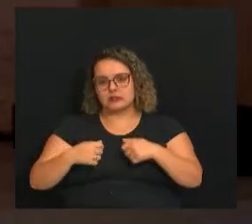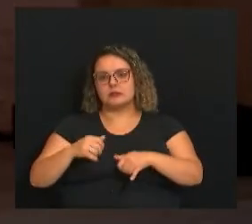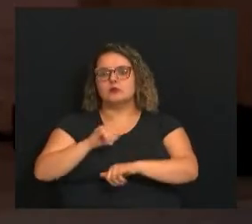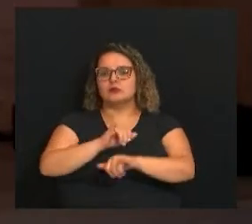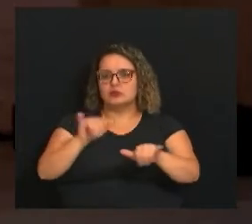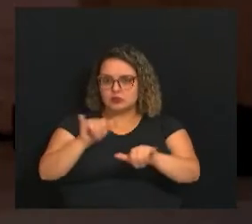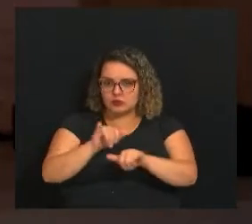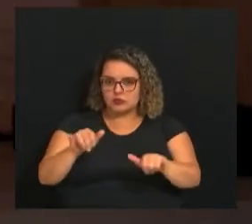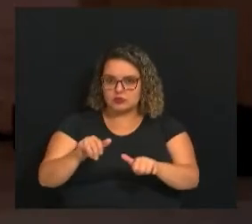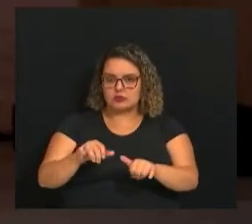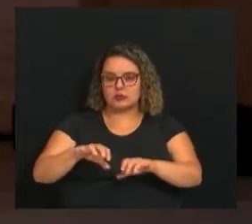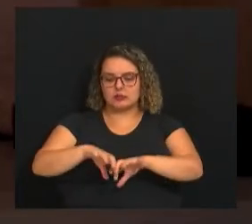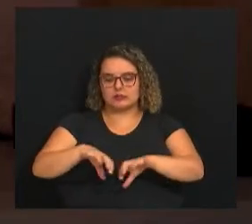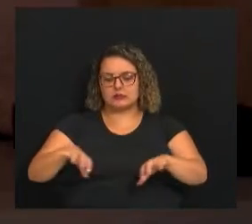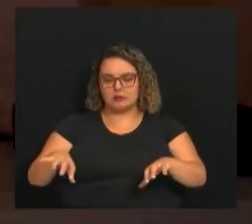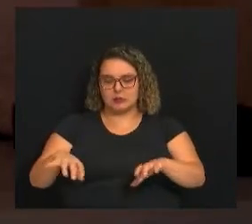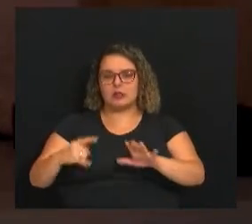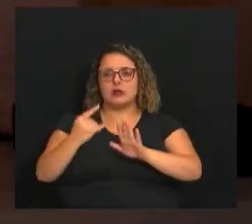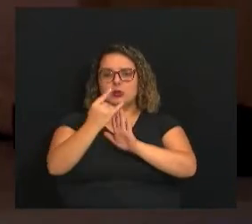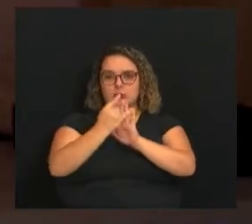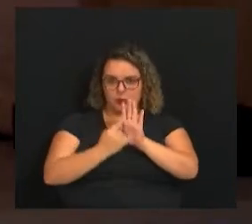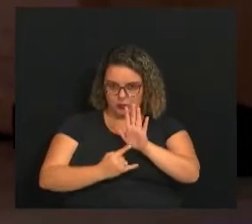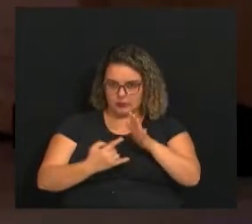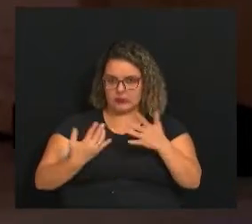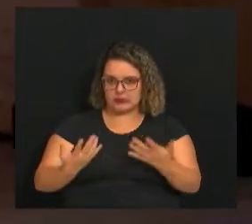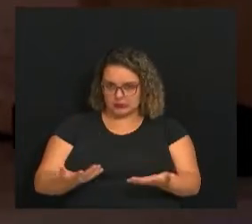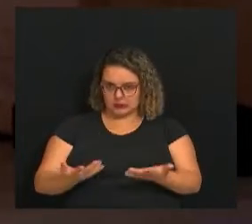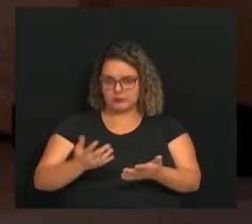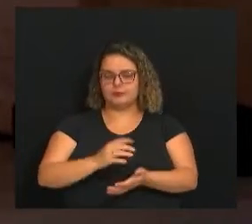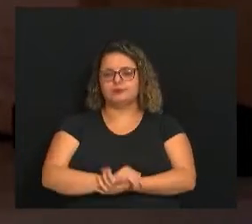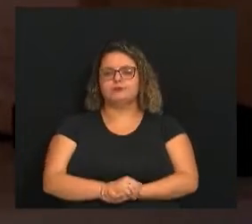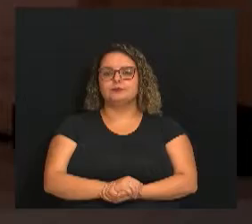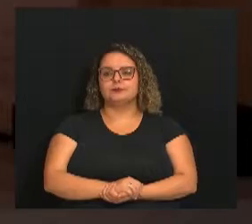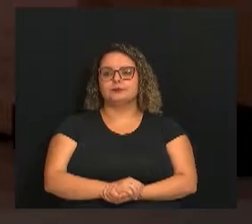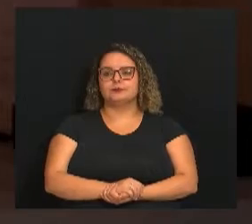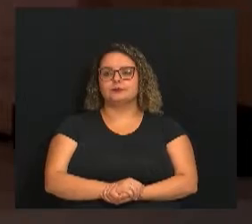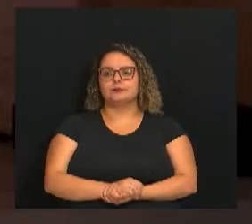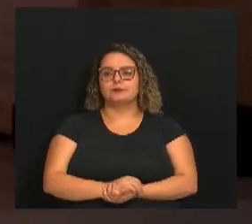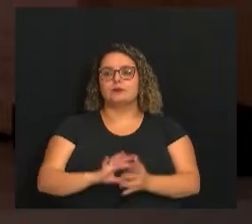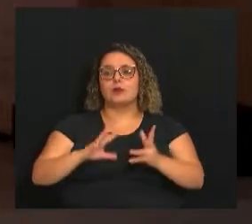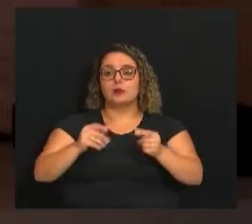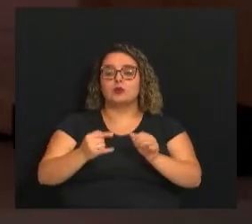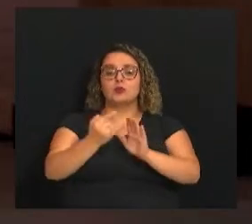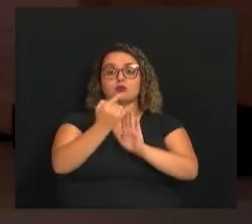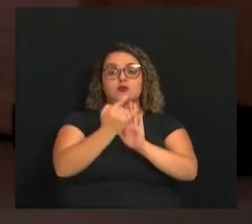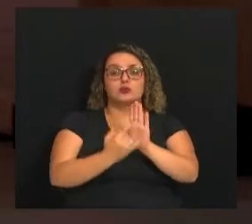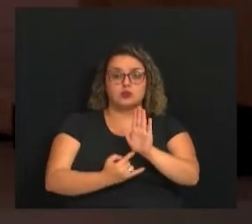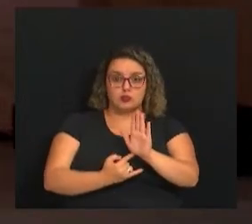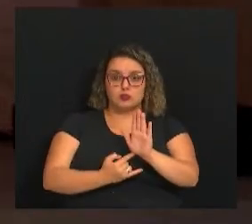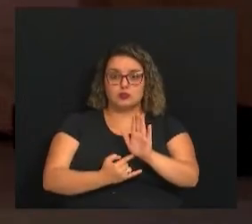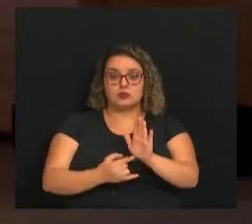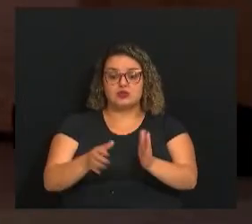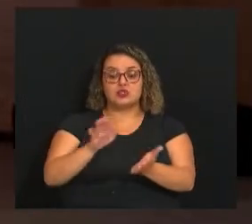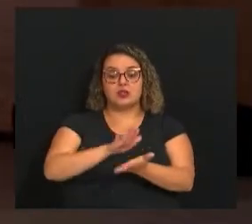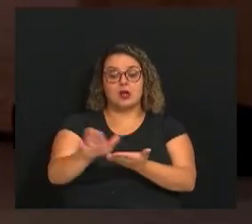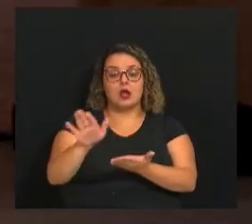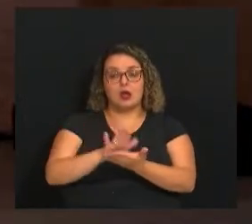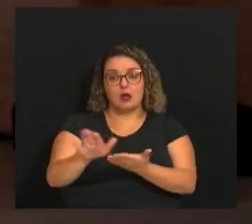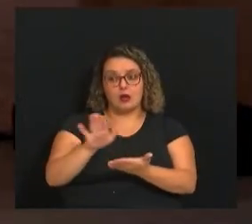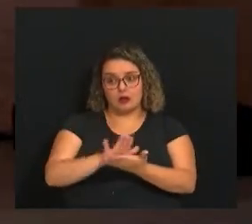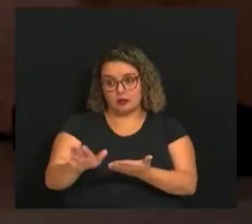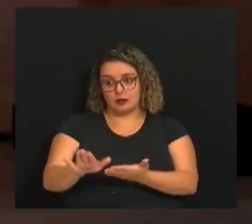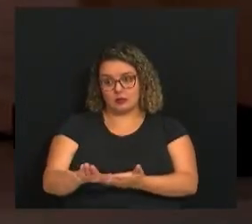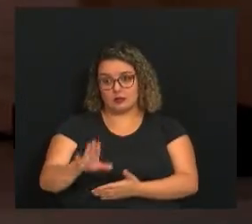separar essa documentação. Depois disso, a gente precisa dos documentos de despesas, principalmente as